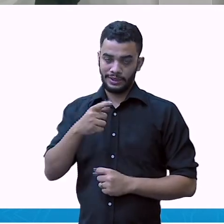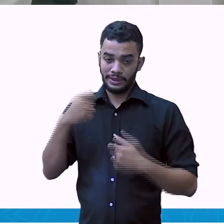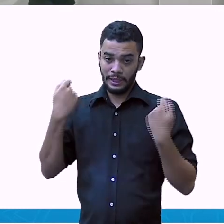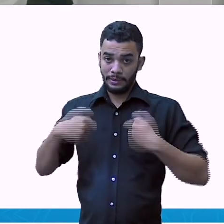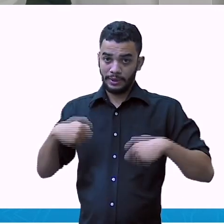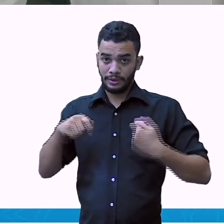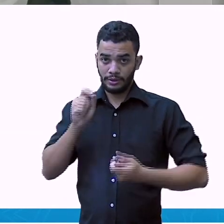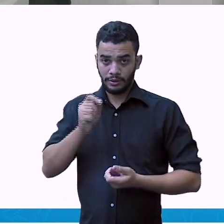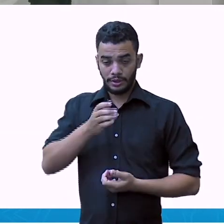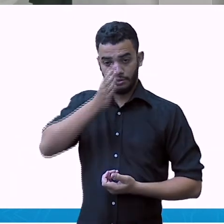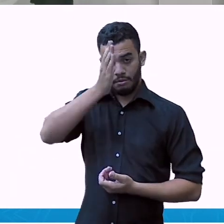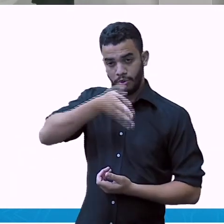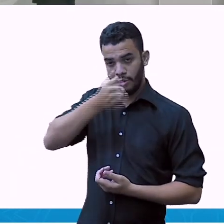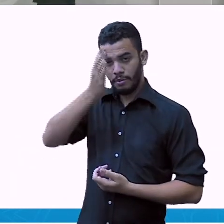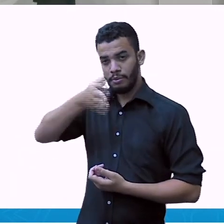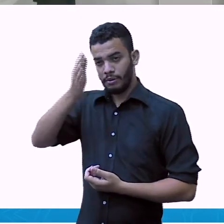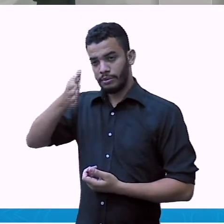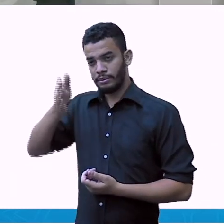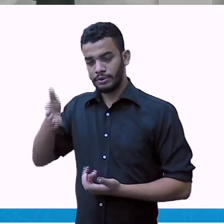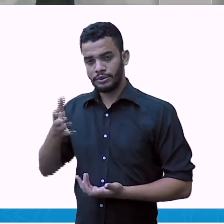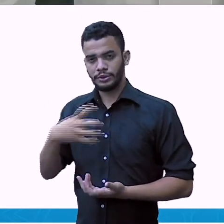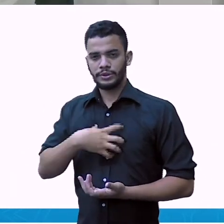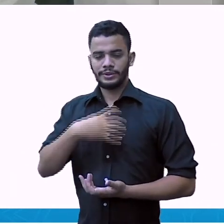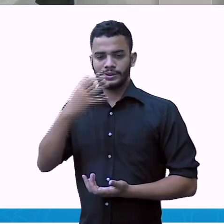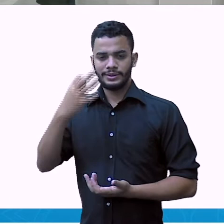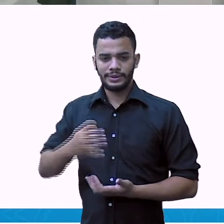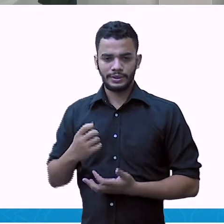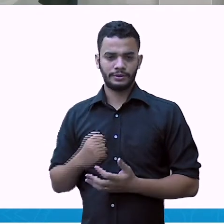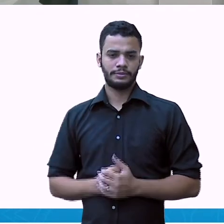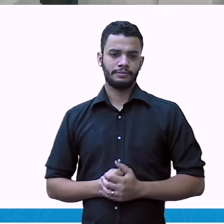a vírgula embaixo de vírgula. Então, R$